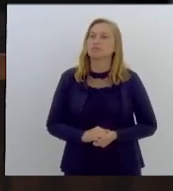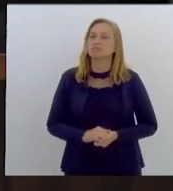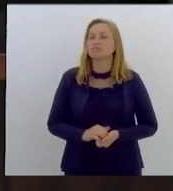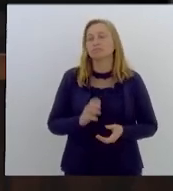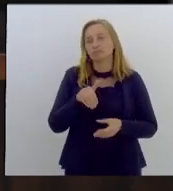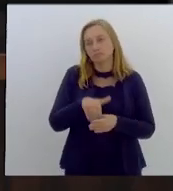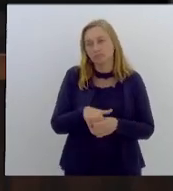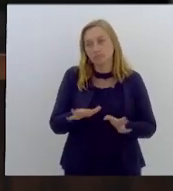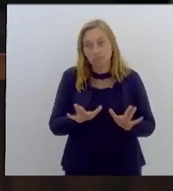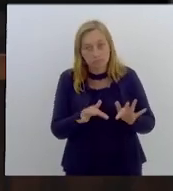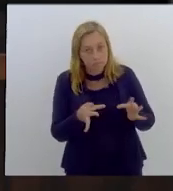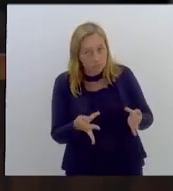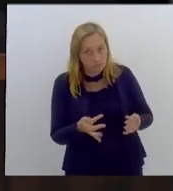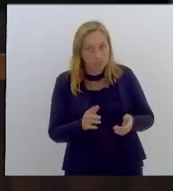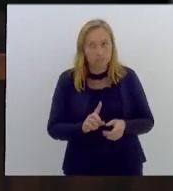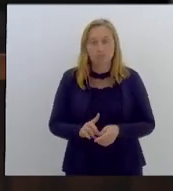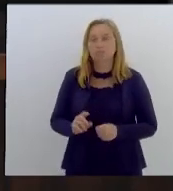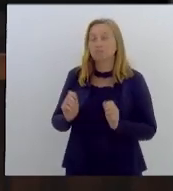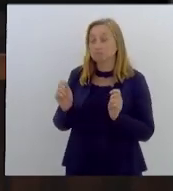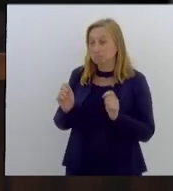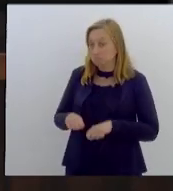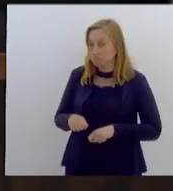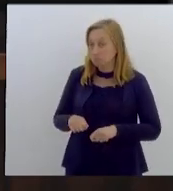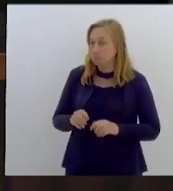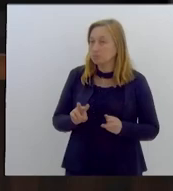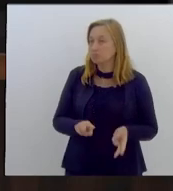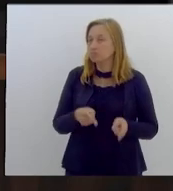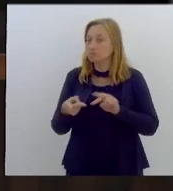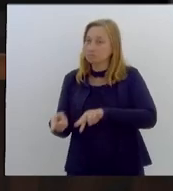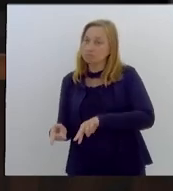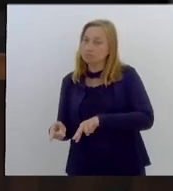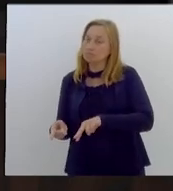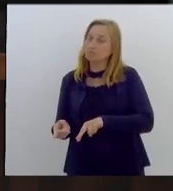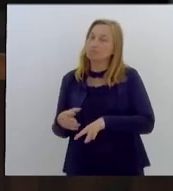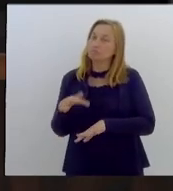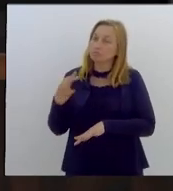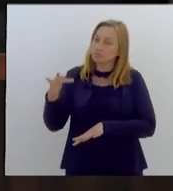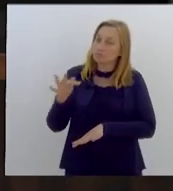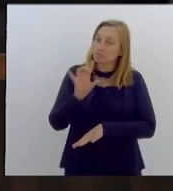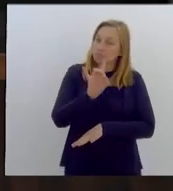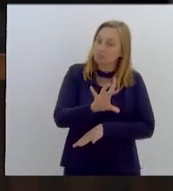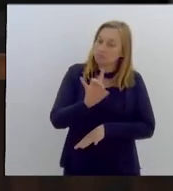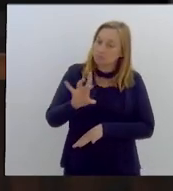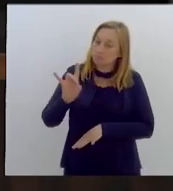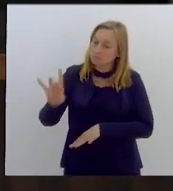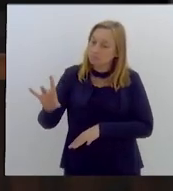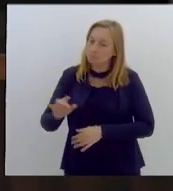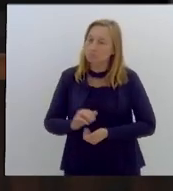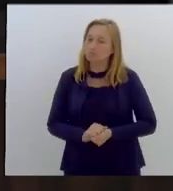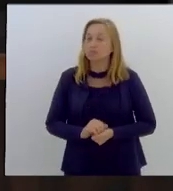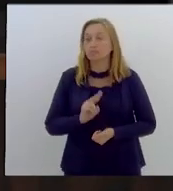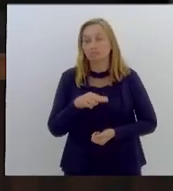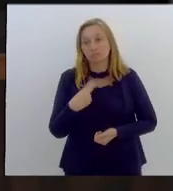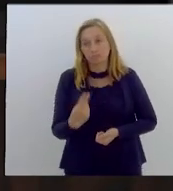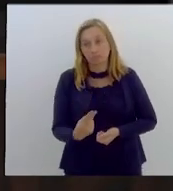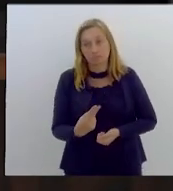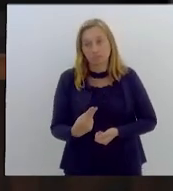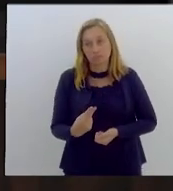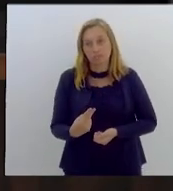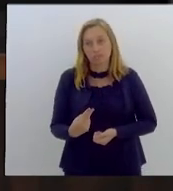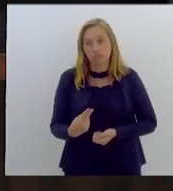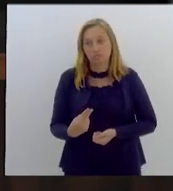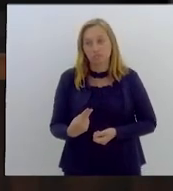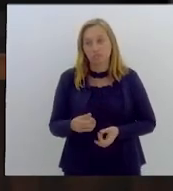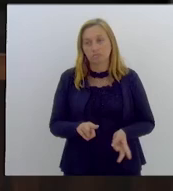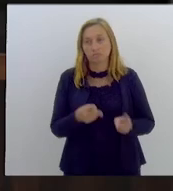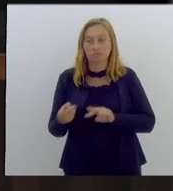votação simbólica e, se é possível, no encaminhamento, a gente ser muito breve em cada um dos destaques, ou se é fazermos um